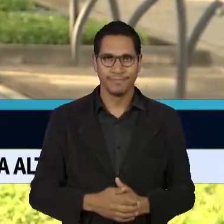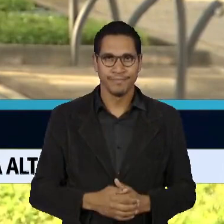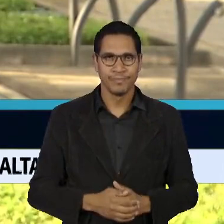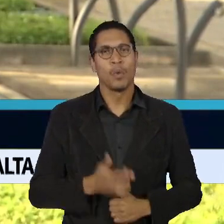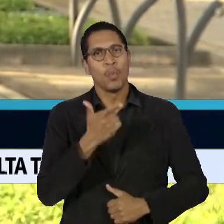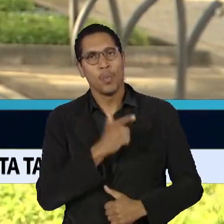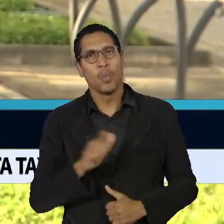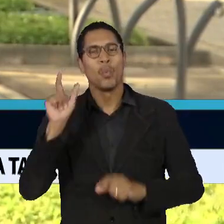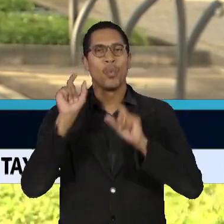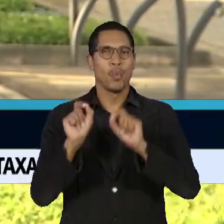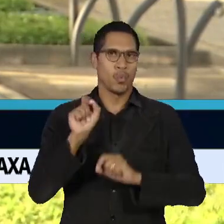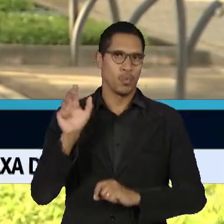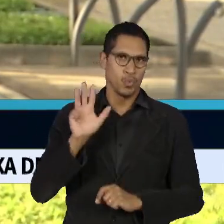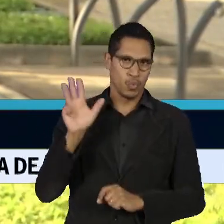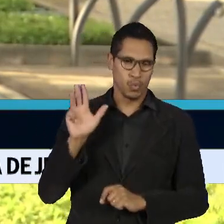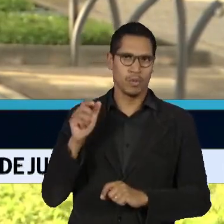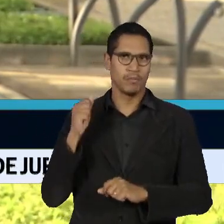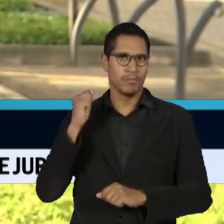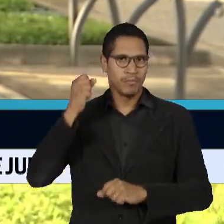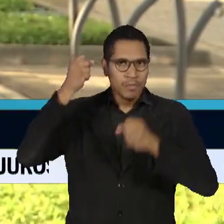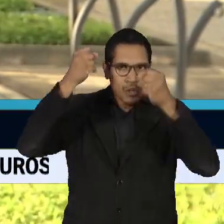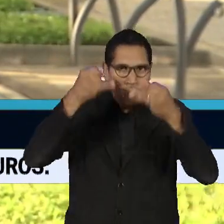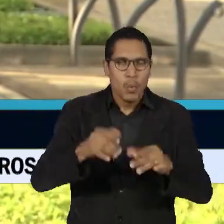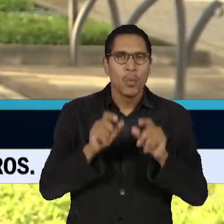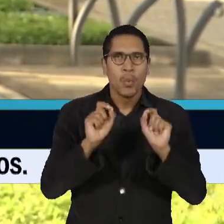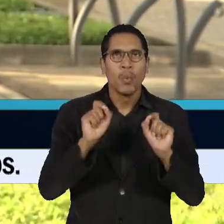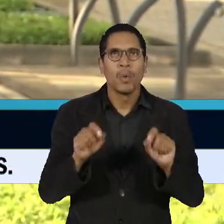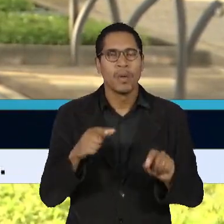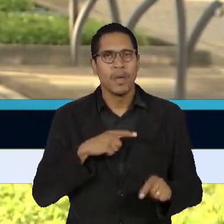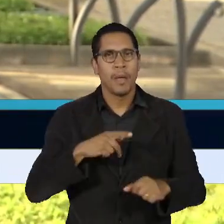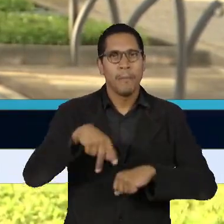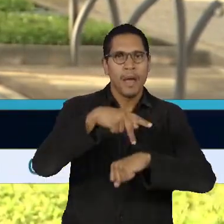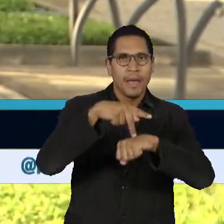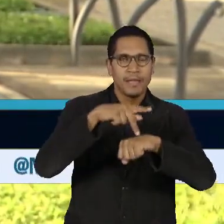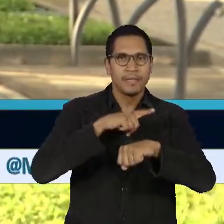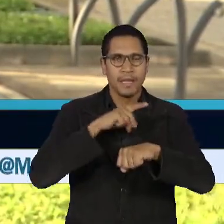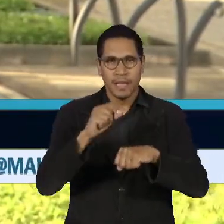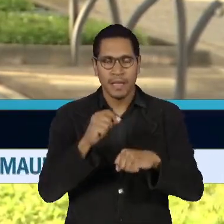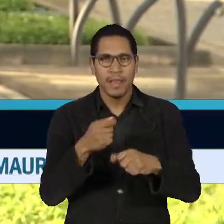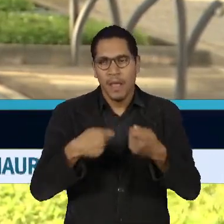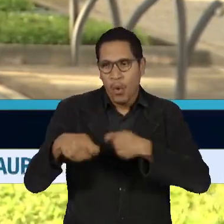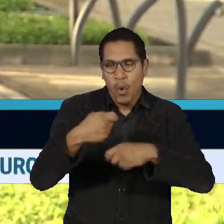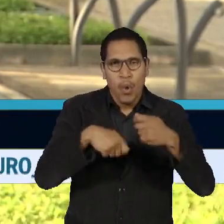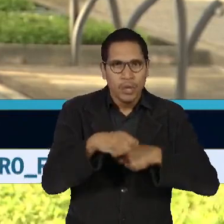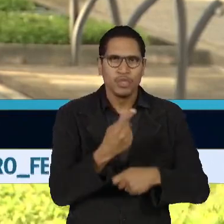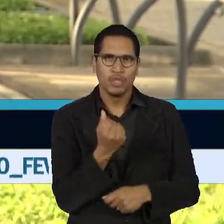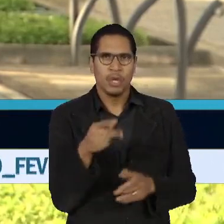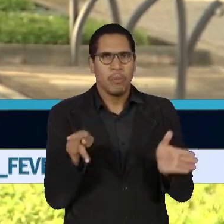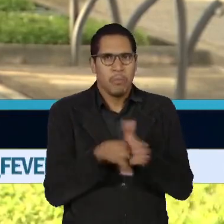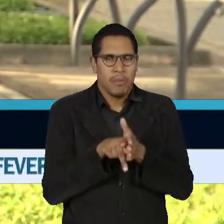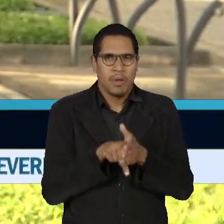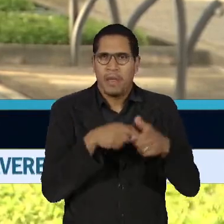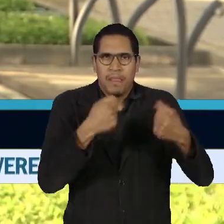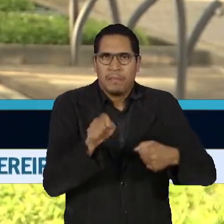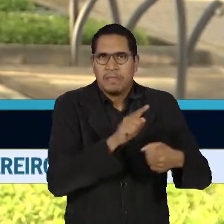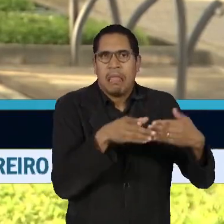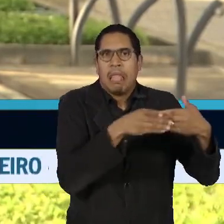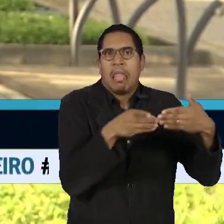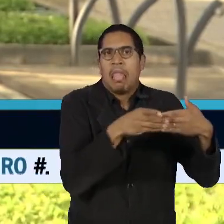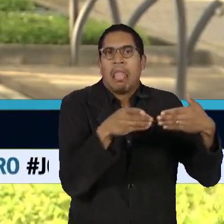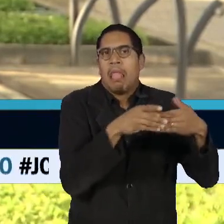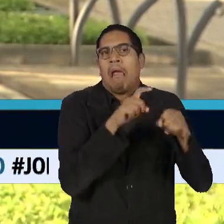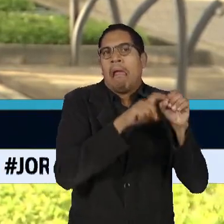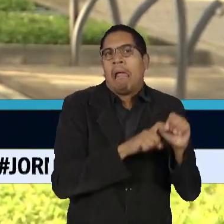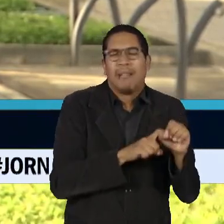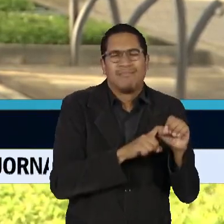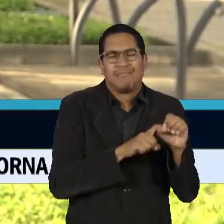presidente Lula é a possibilidade de os países poderem fazer negócios como é das próprias sem lastro em dólar mas a medida